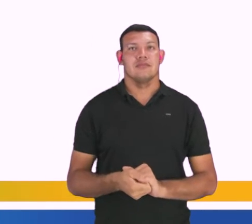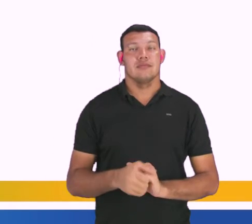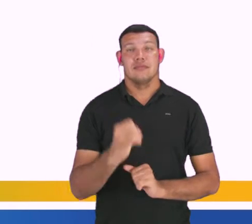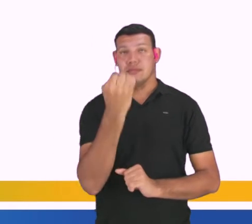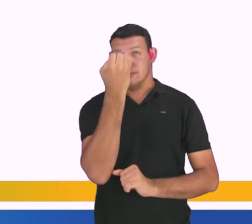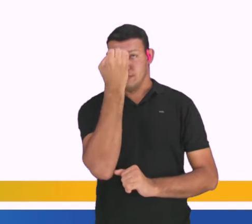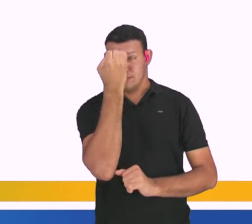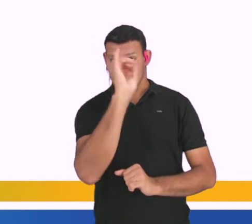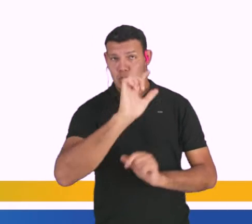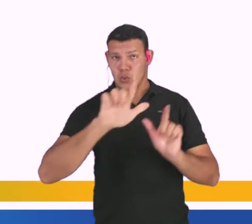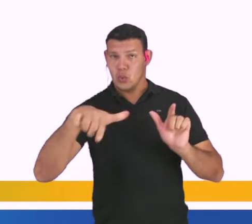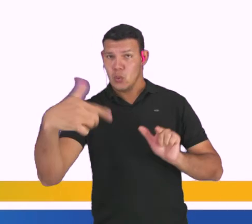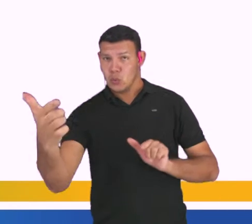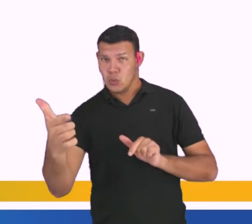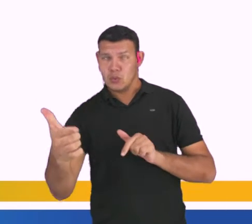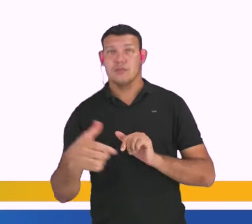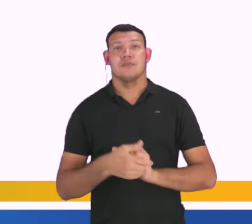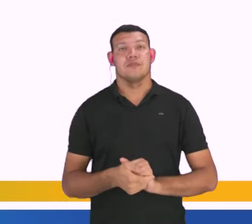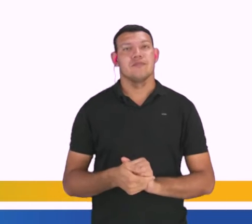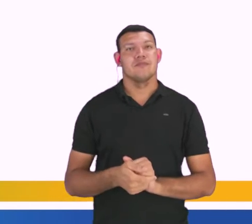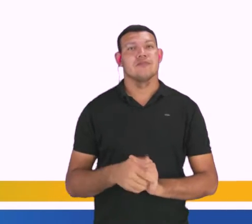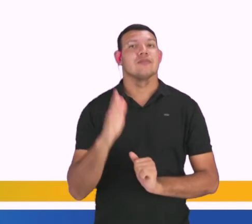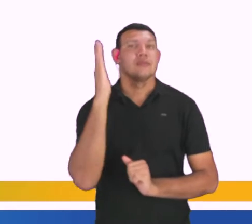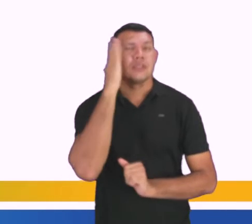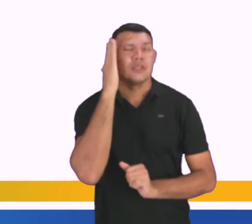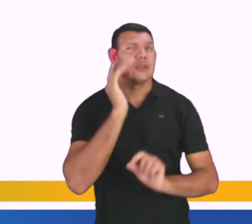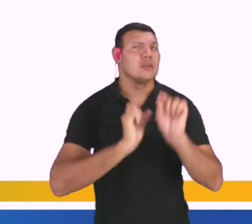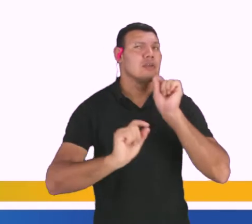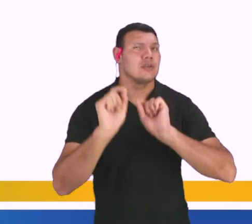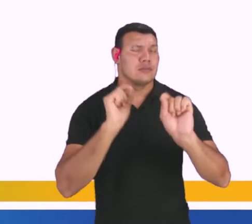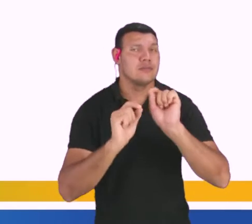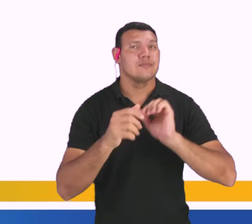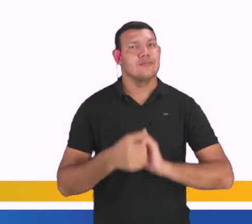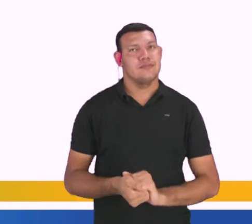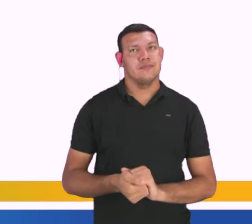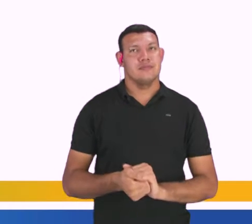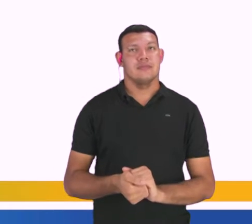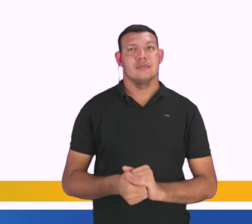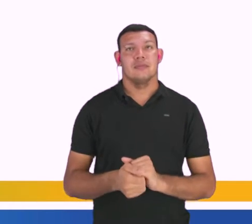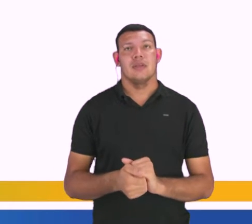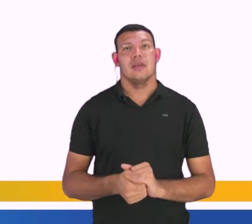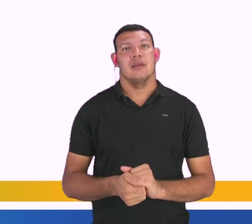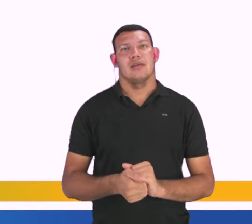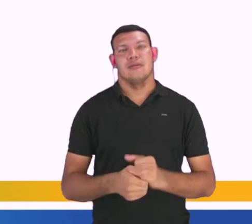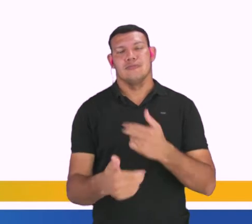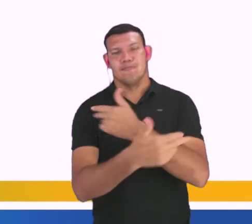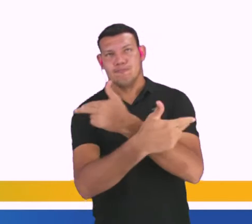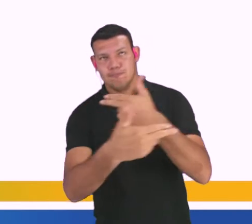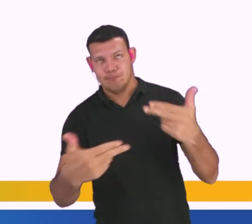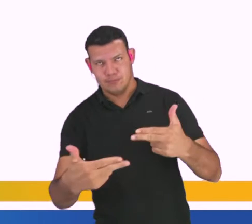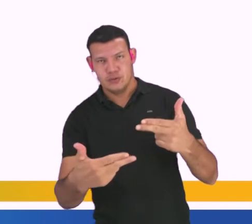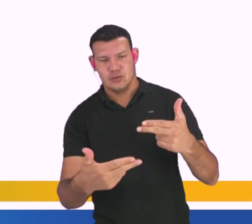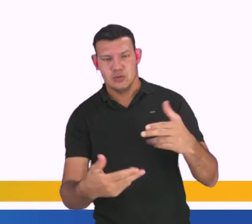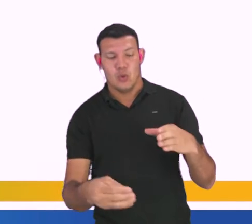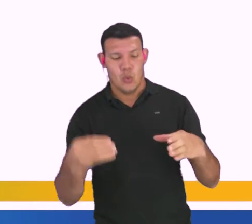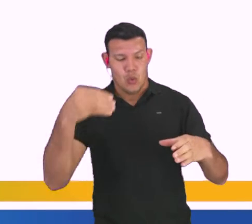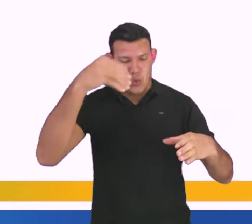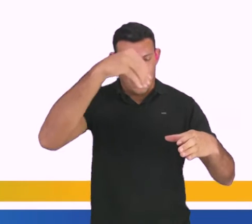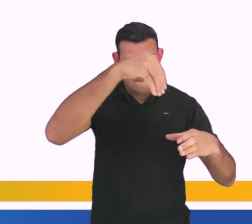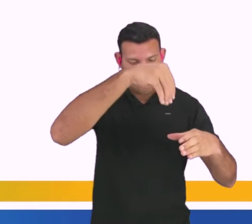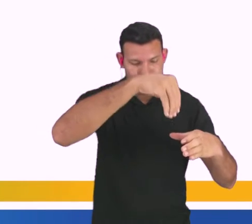Outra ideia que se aplica aí para chegar à noção de empuxo é que, por exemplo, se um material ele é imerso na água, o que